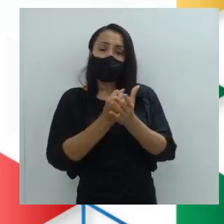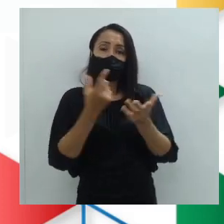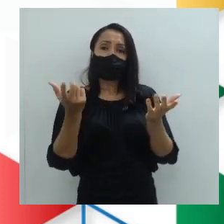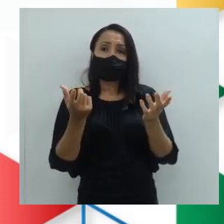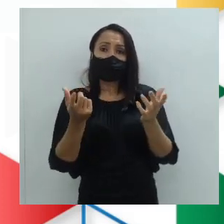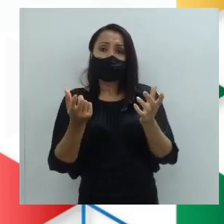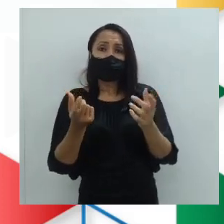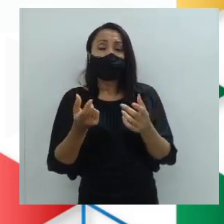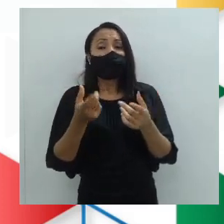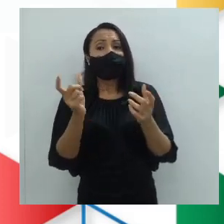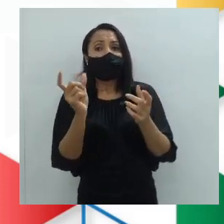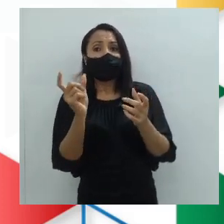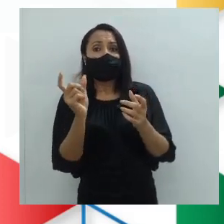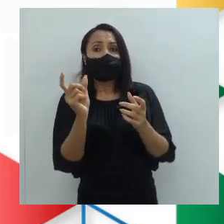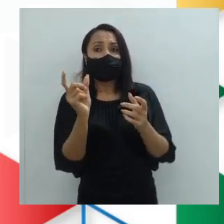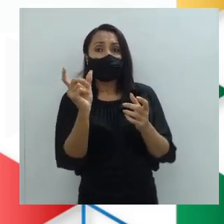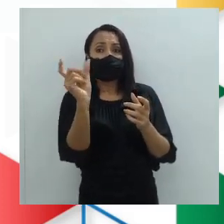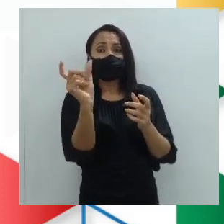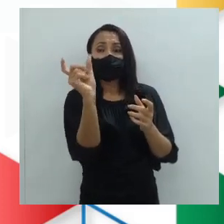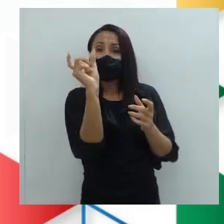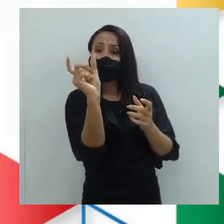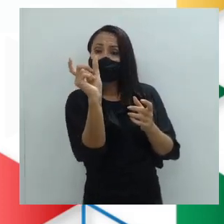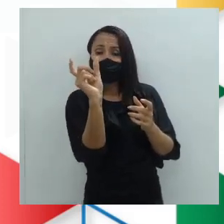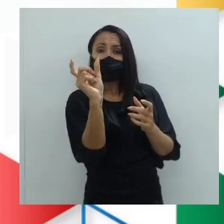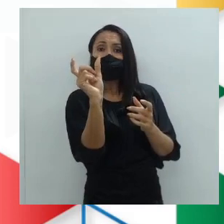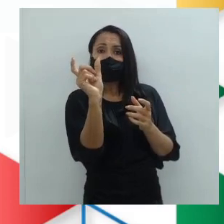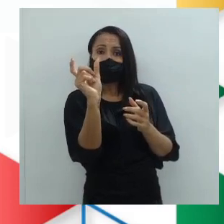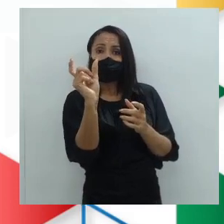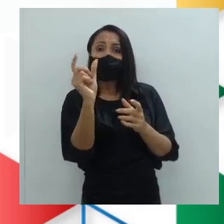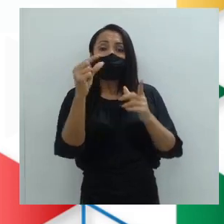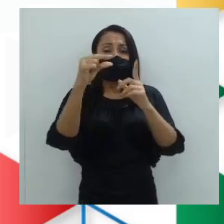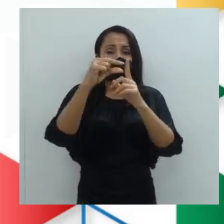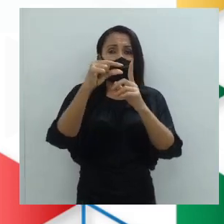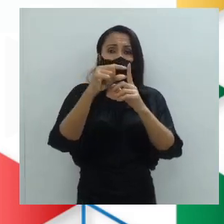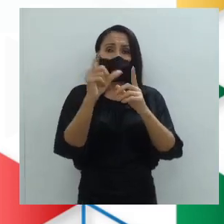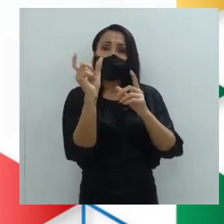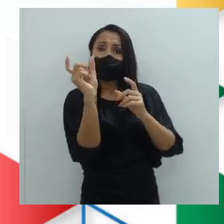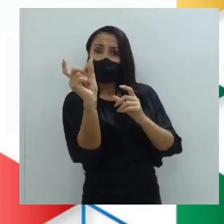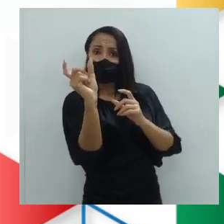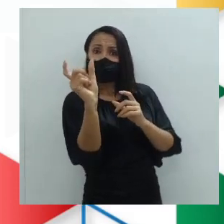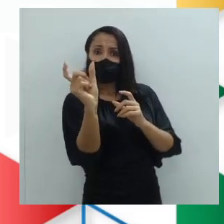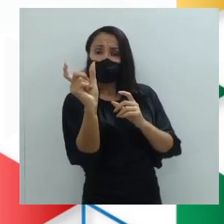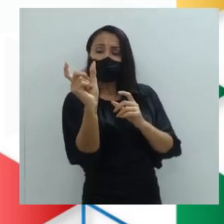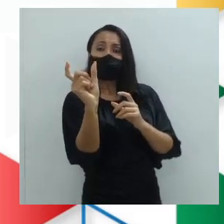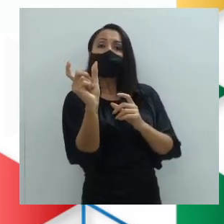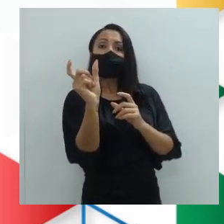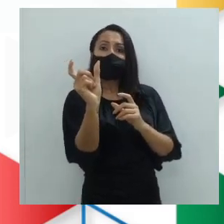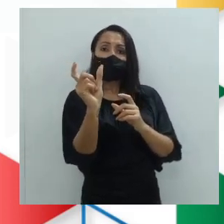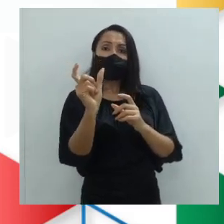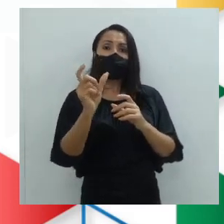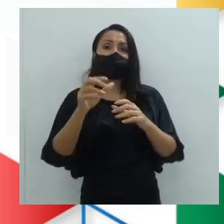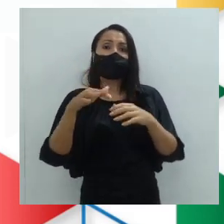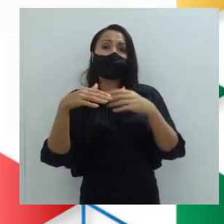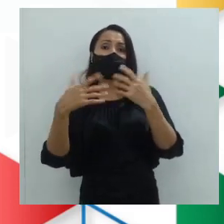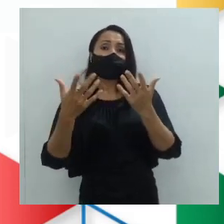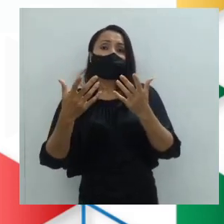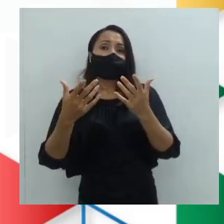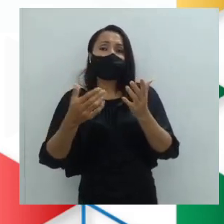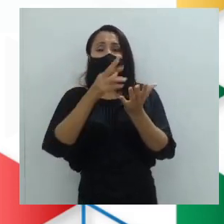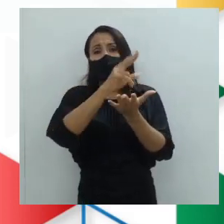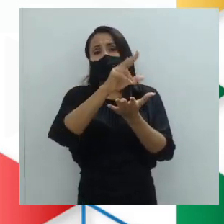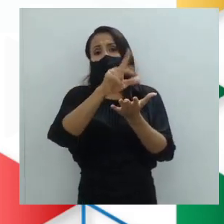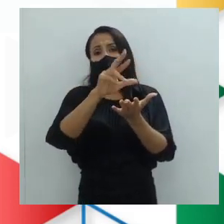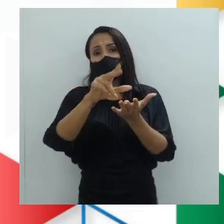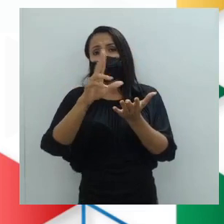quer dizer isso? O que é o léxico? Justamente é a palavra. As informações implícitas decorrem de